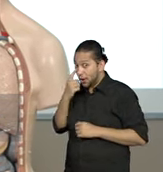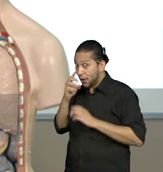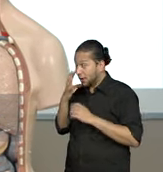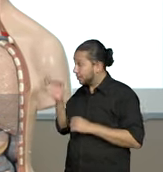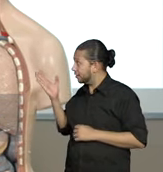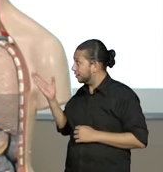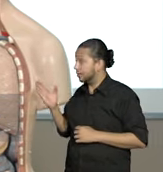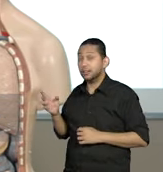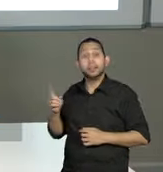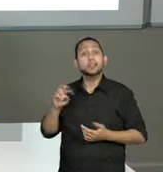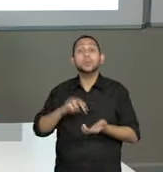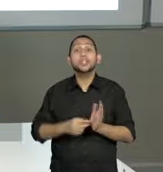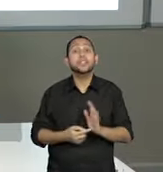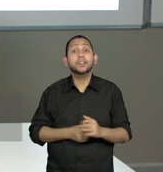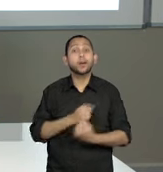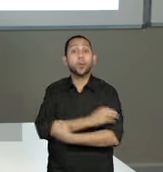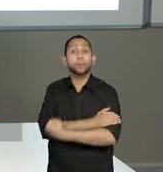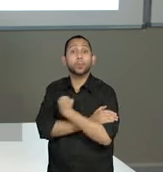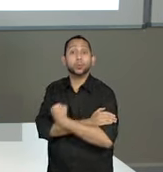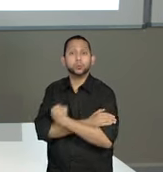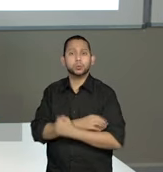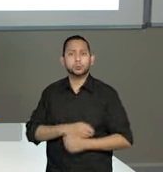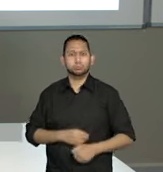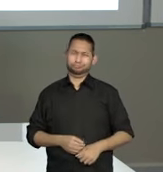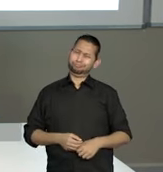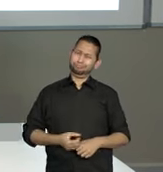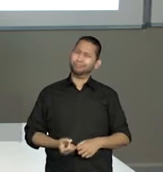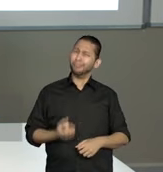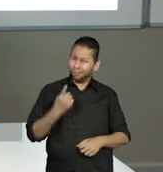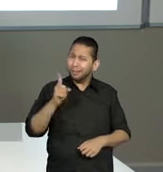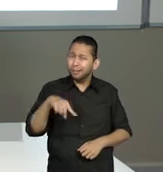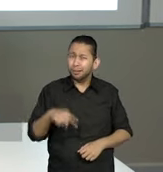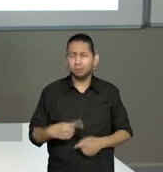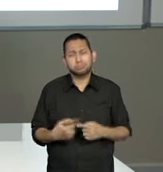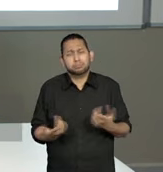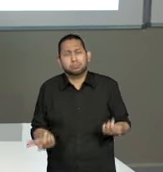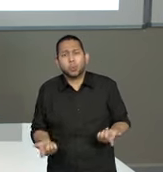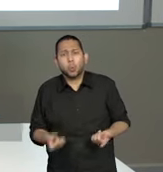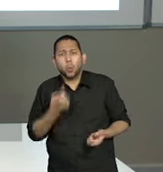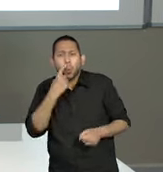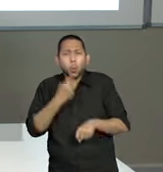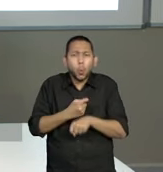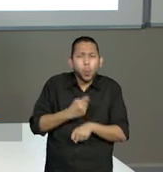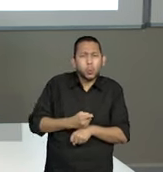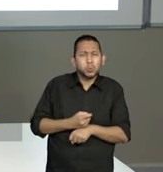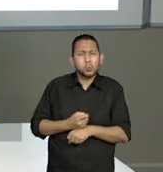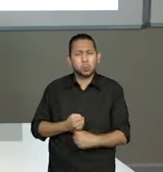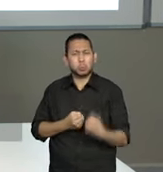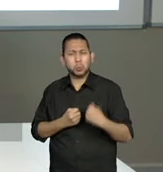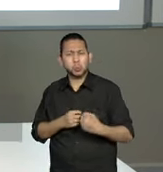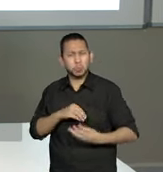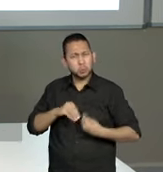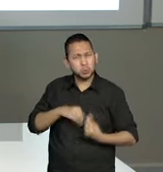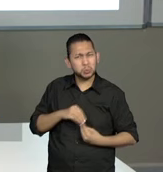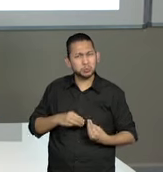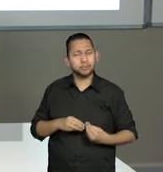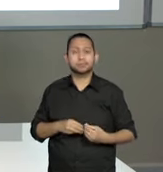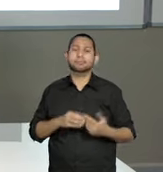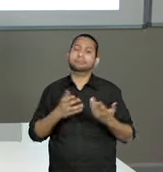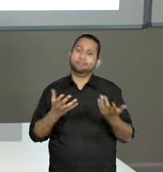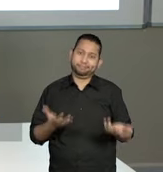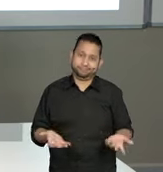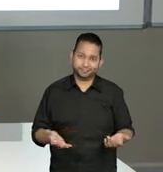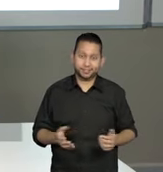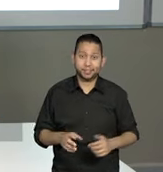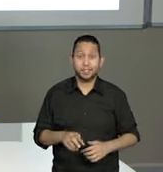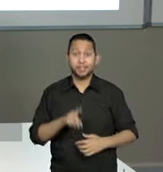elas são músculos, tá? Para que eu preciso de músculo na minha caixa torácica? Eu preciso